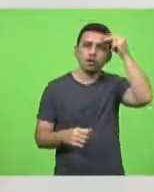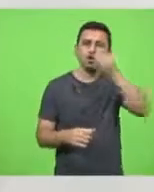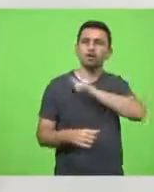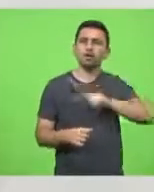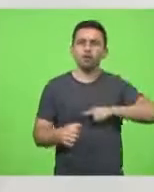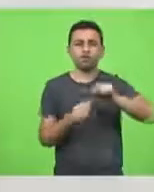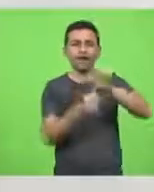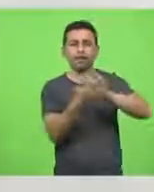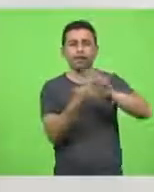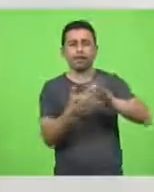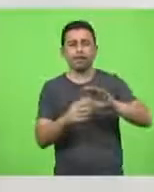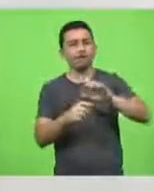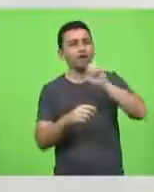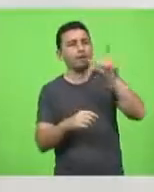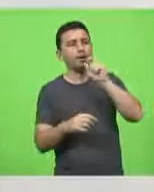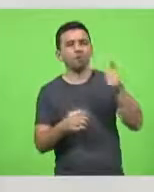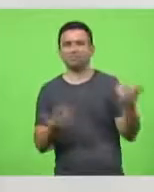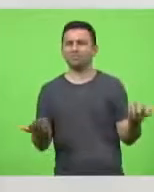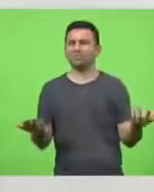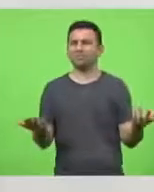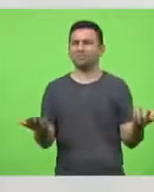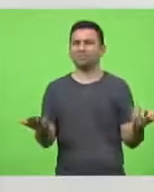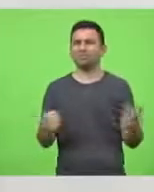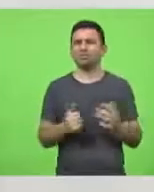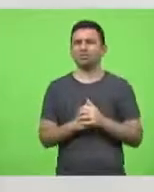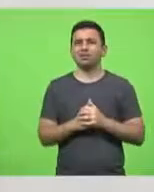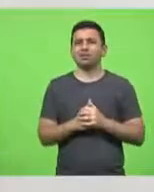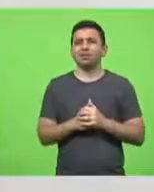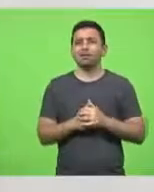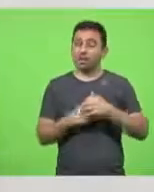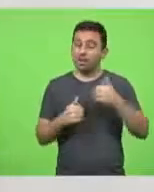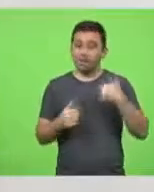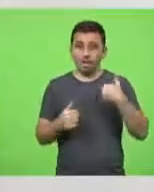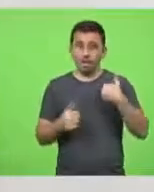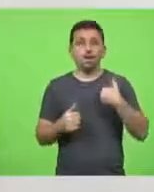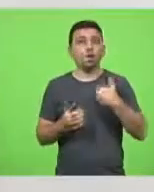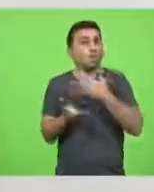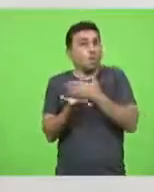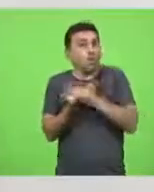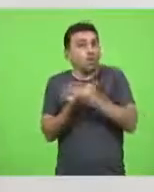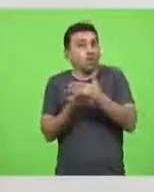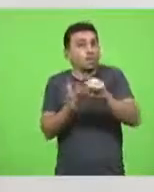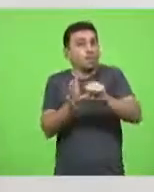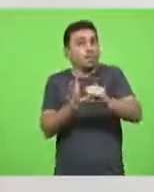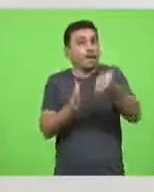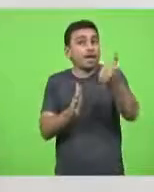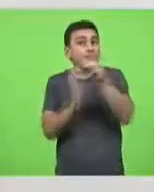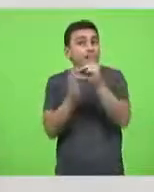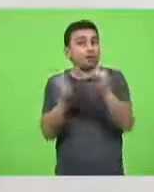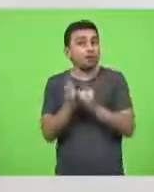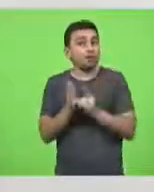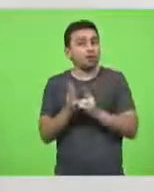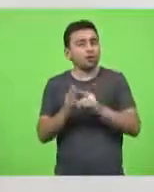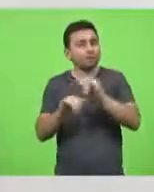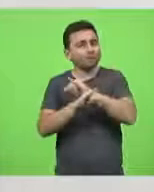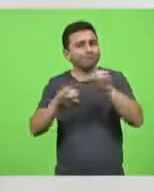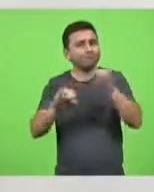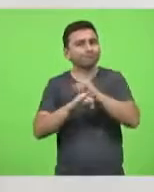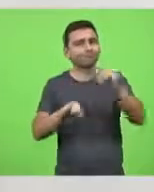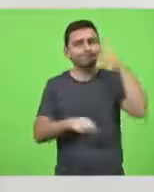E nós aqui, o que nós estamos fazendo para ajudar? Eu, desde o primeiro momento, desde o primeiro decreto, eu tenho